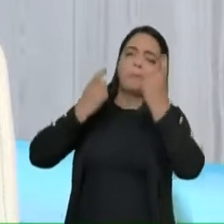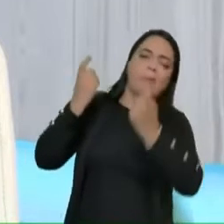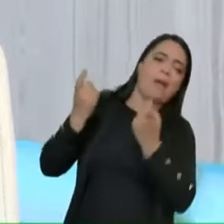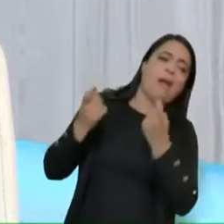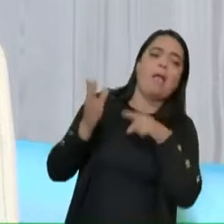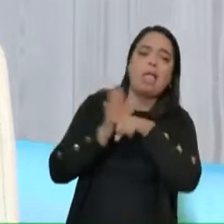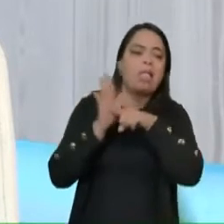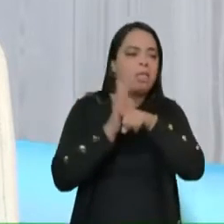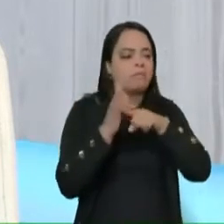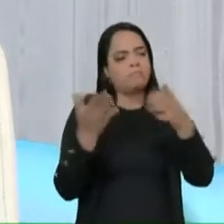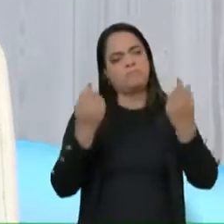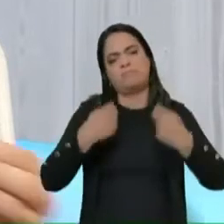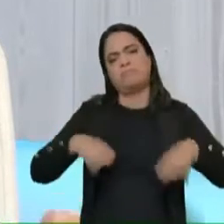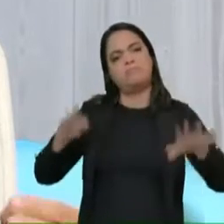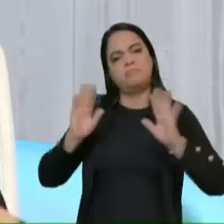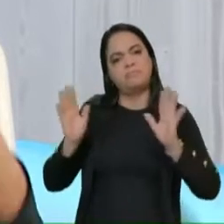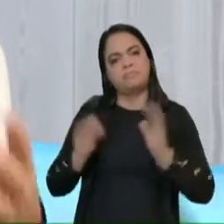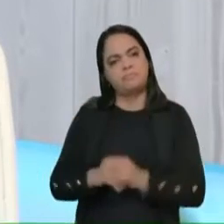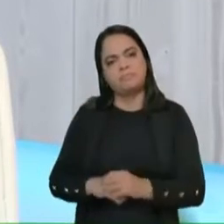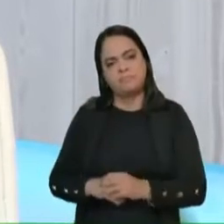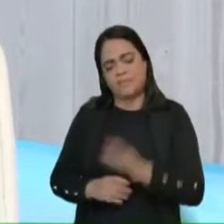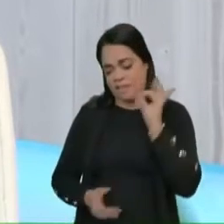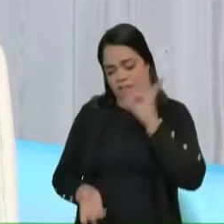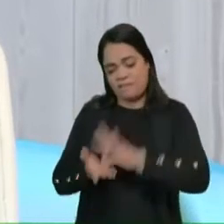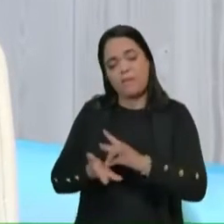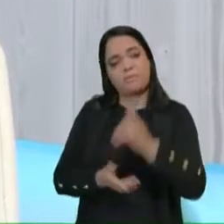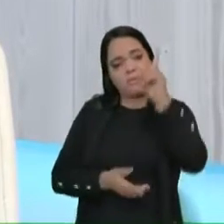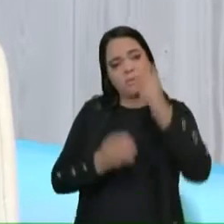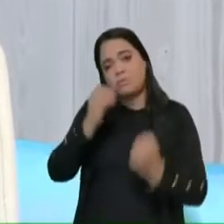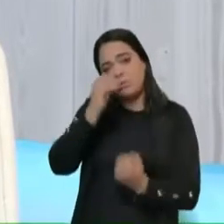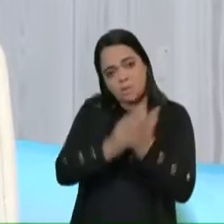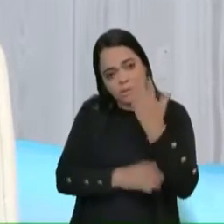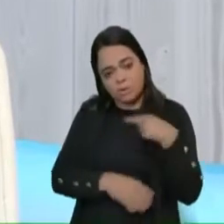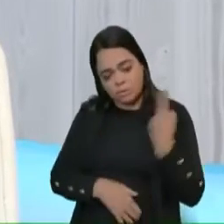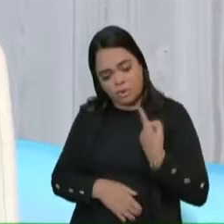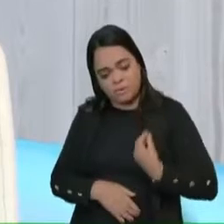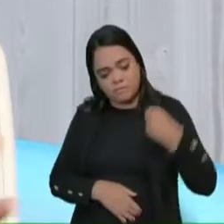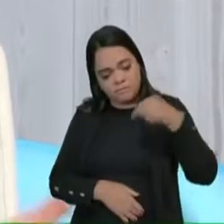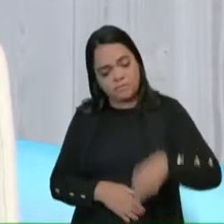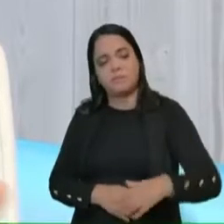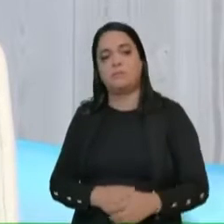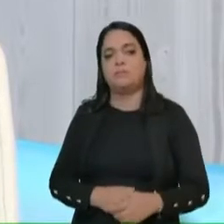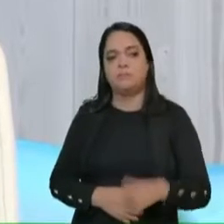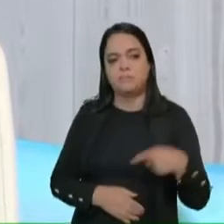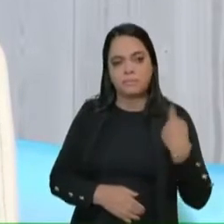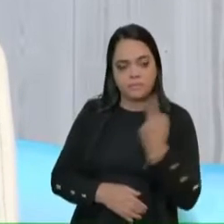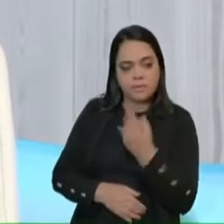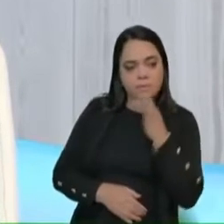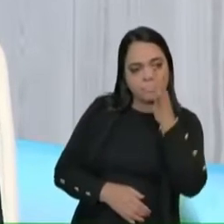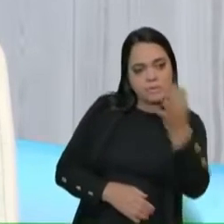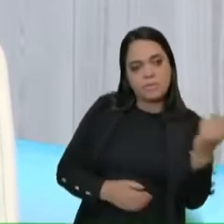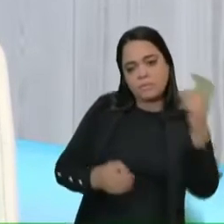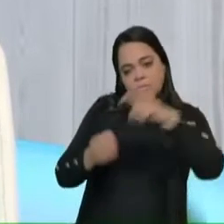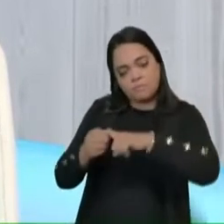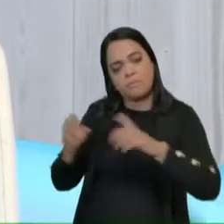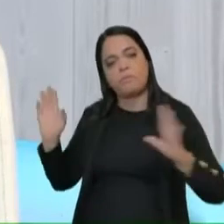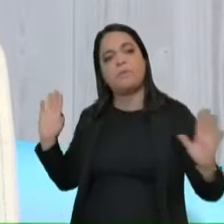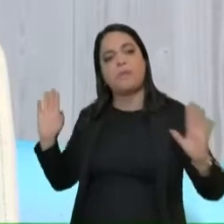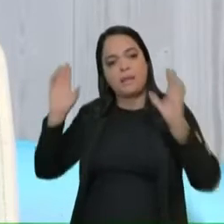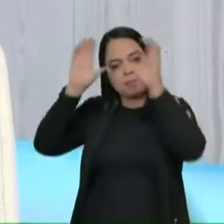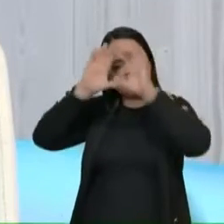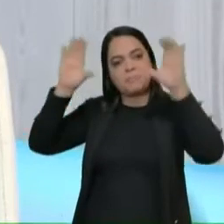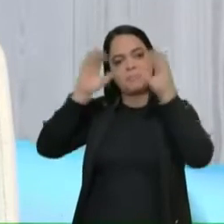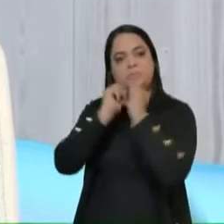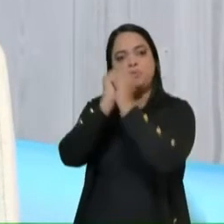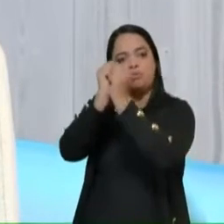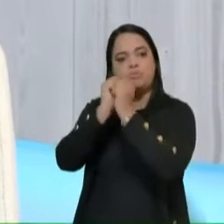investigar isso ele é fato criou nós estamos aqui né e um dia nós voltamos para ele então eu acho que é